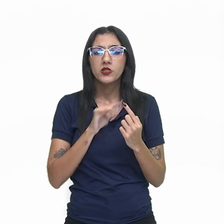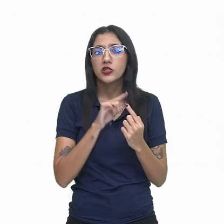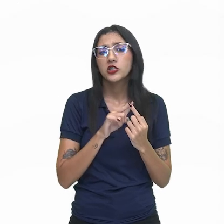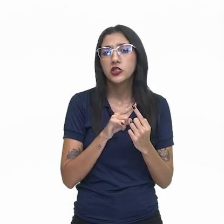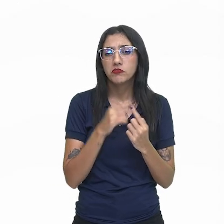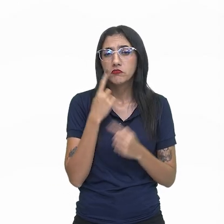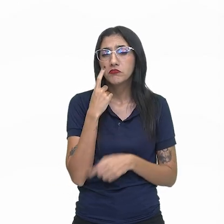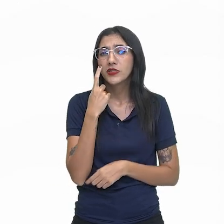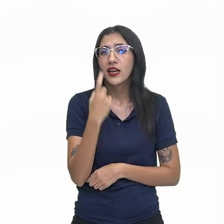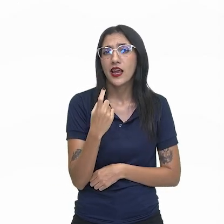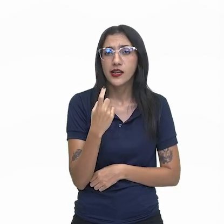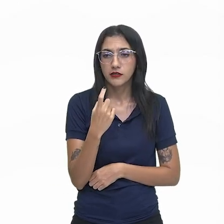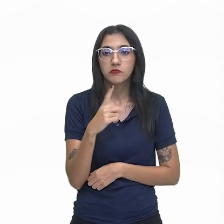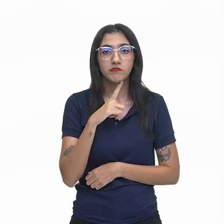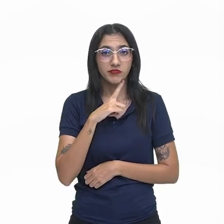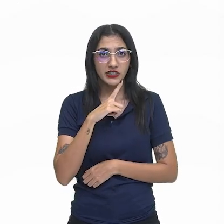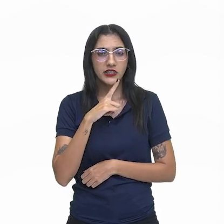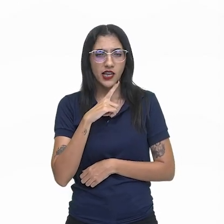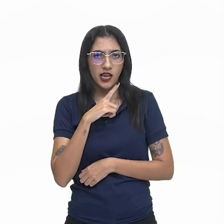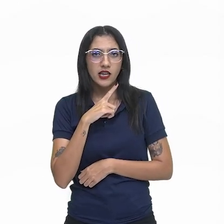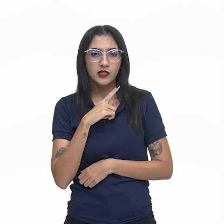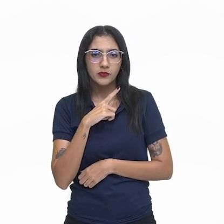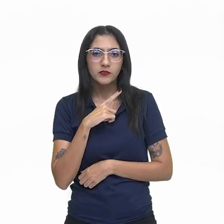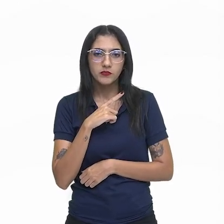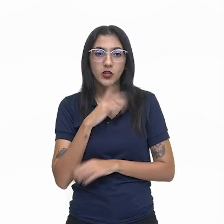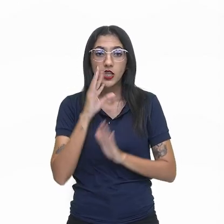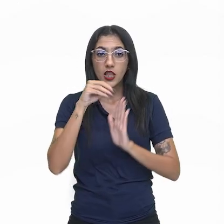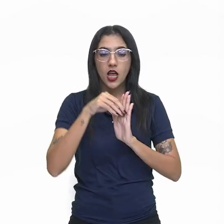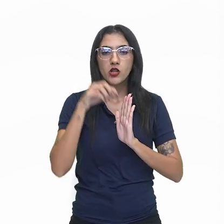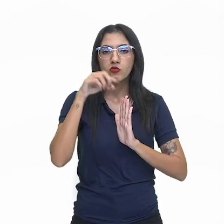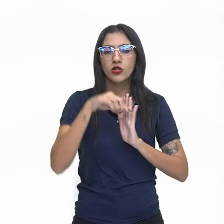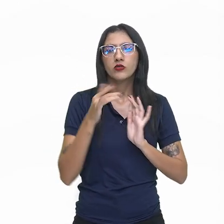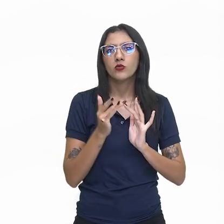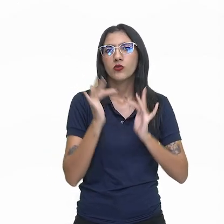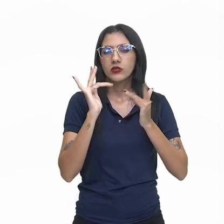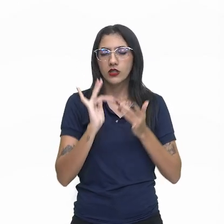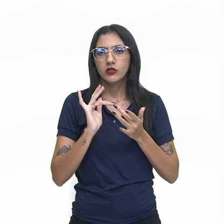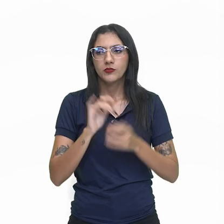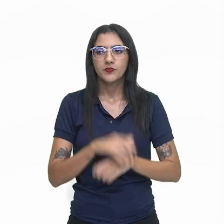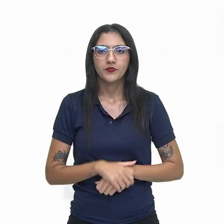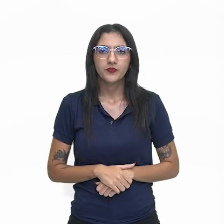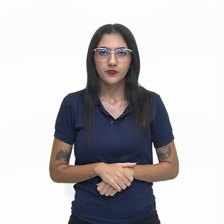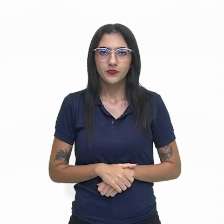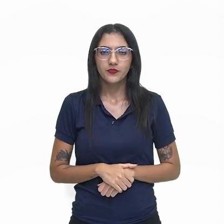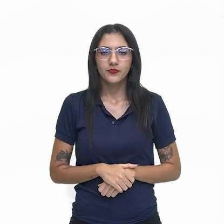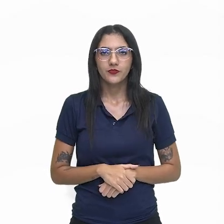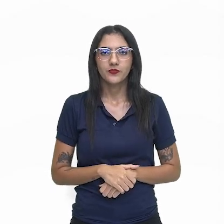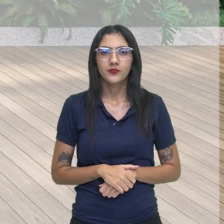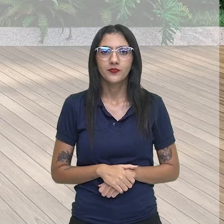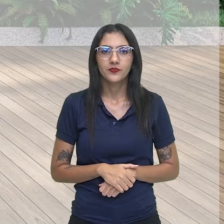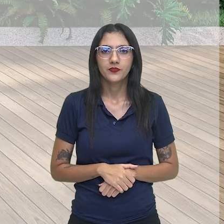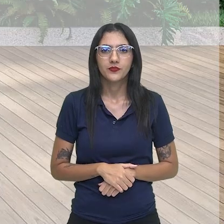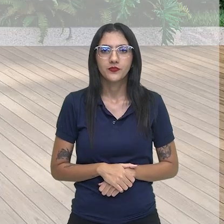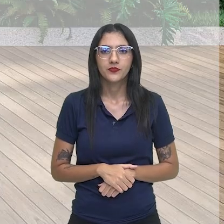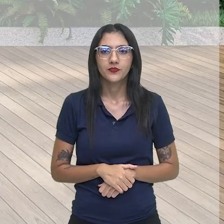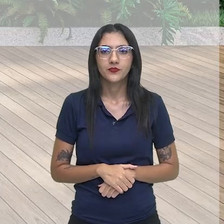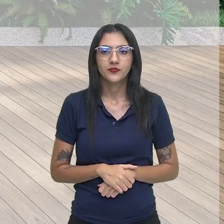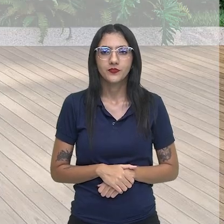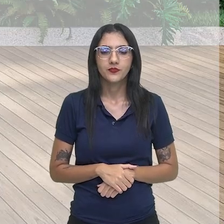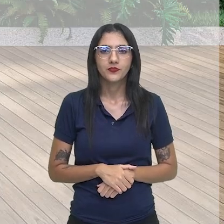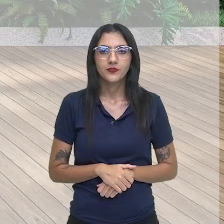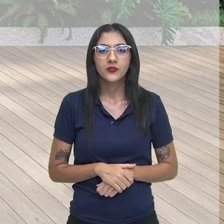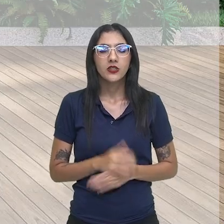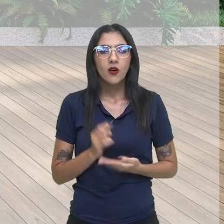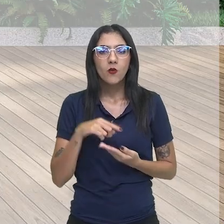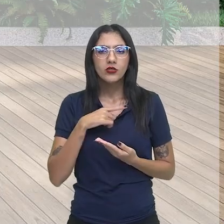intenções implícitas exigentes no discurso, né? Porque ele não está só